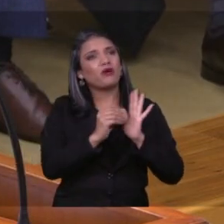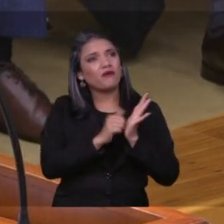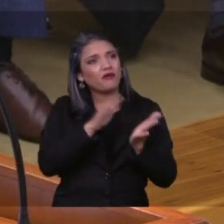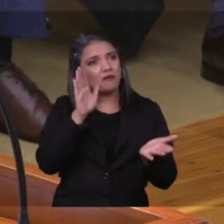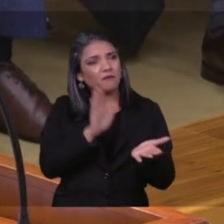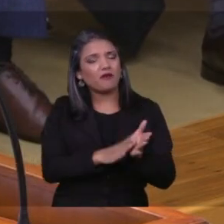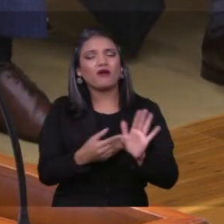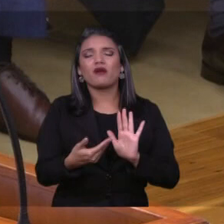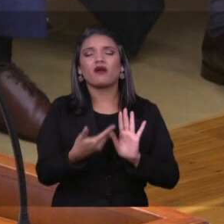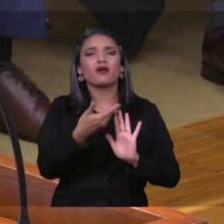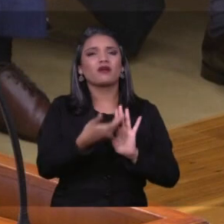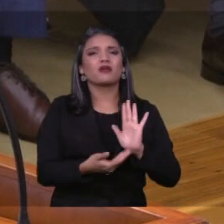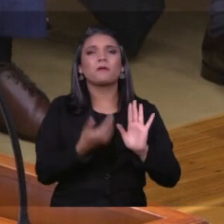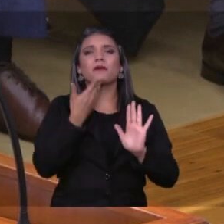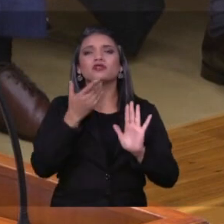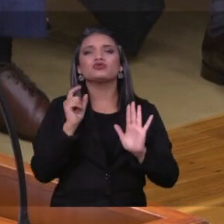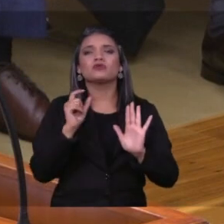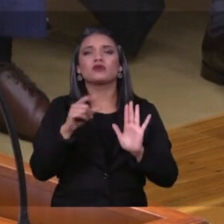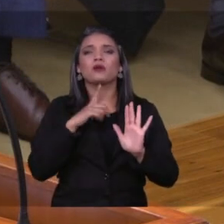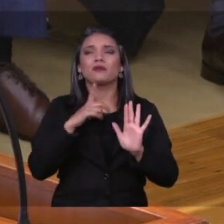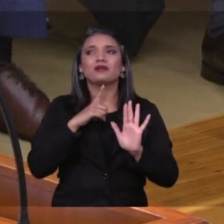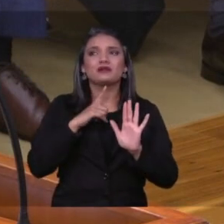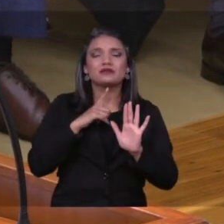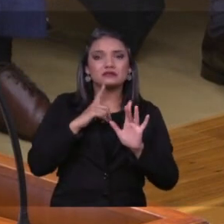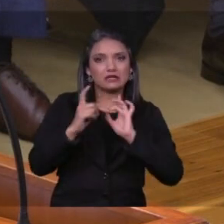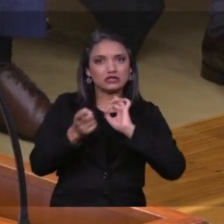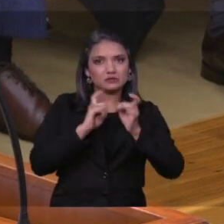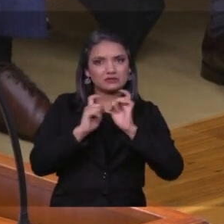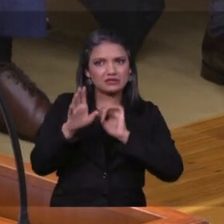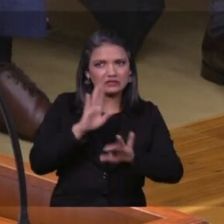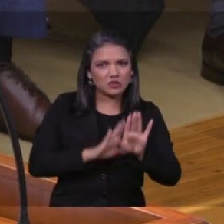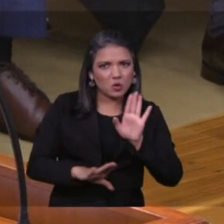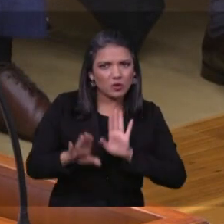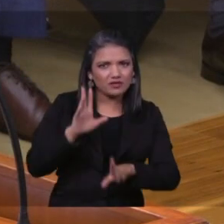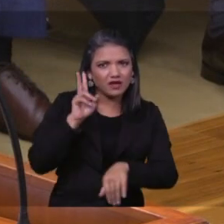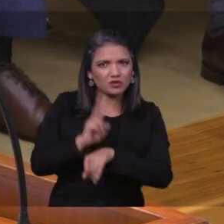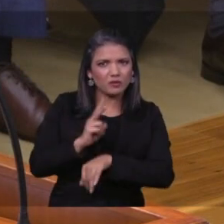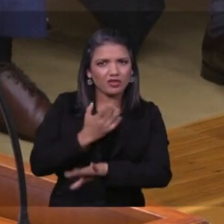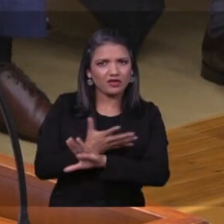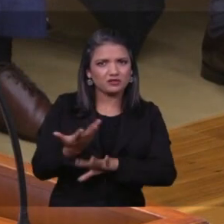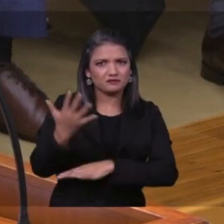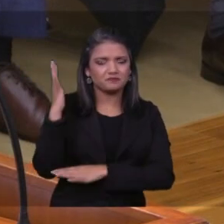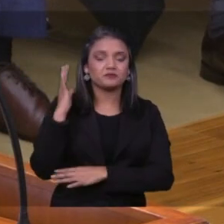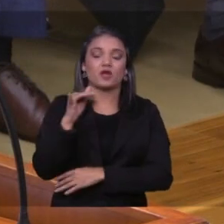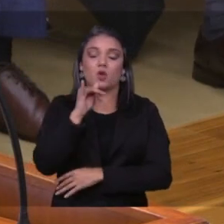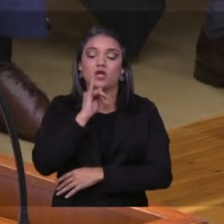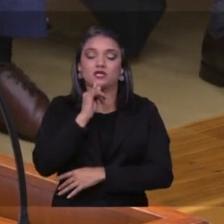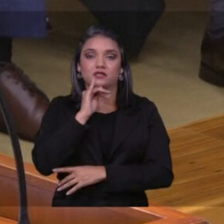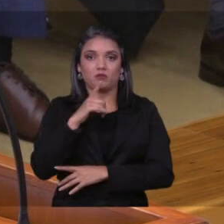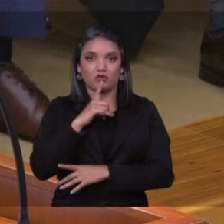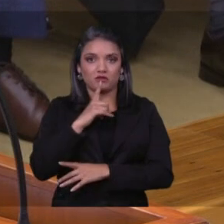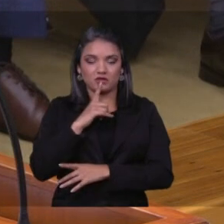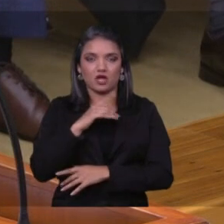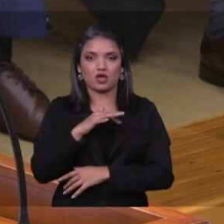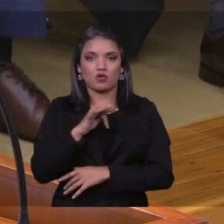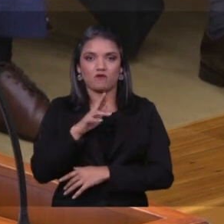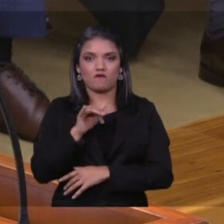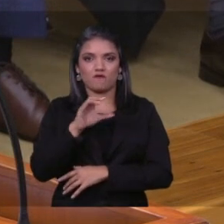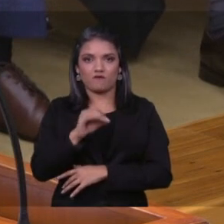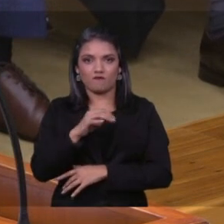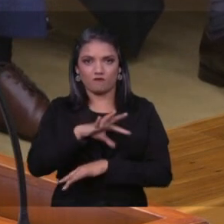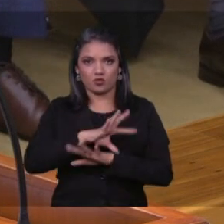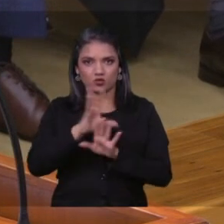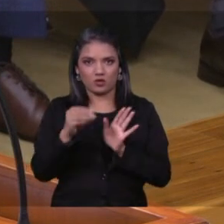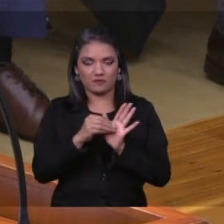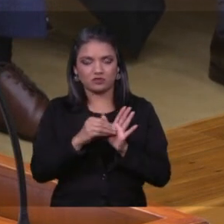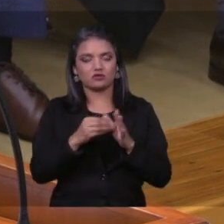responsabilidade na política de proteção ambiental. Destaque-se, a título ilustrativo, a retomada do Fundo Amazônia, a revogação de